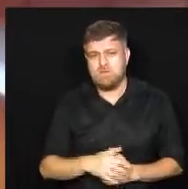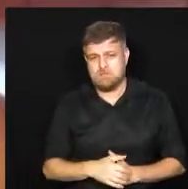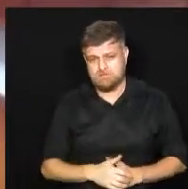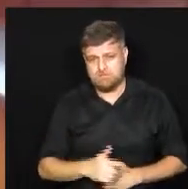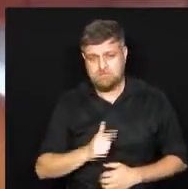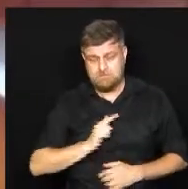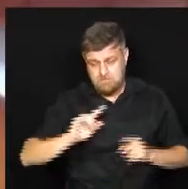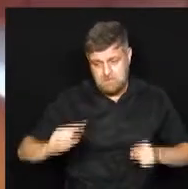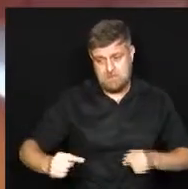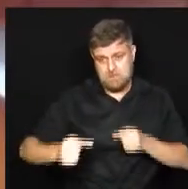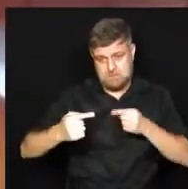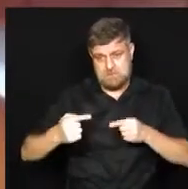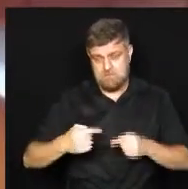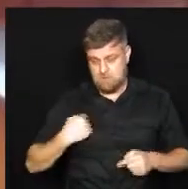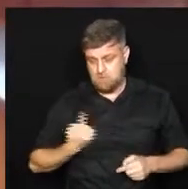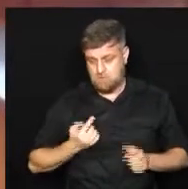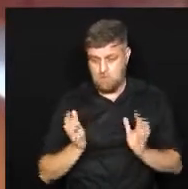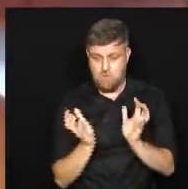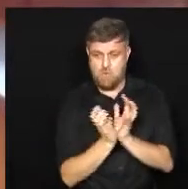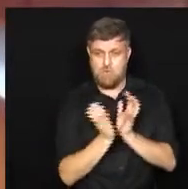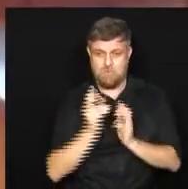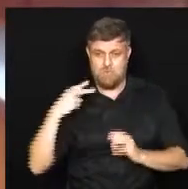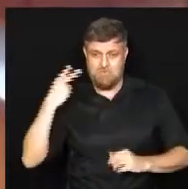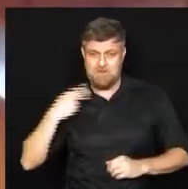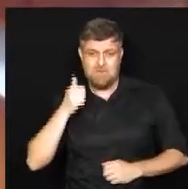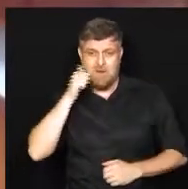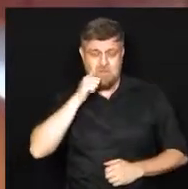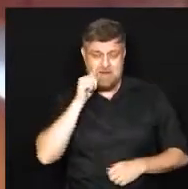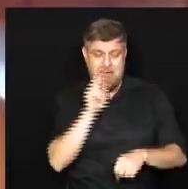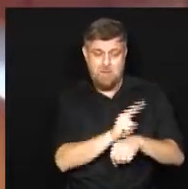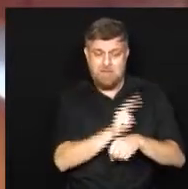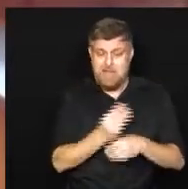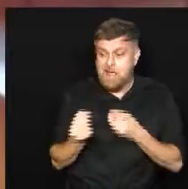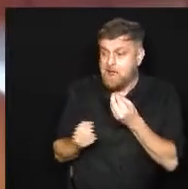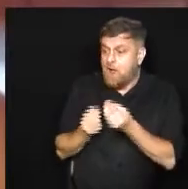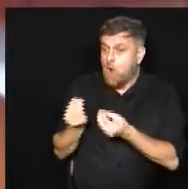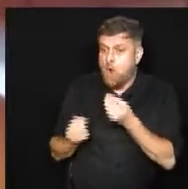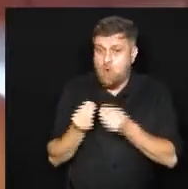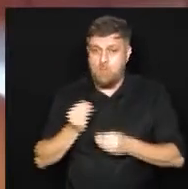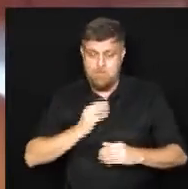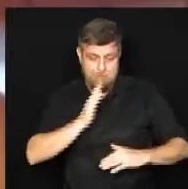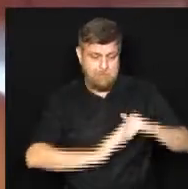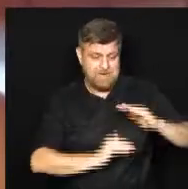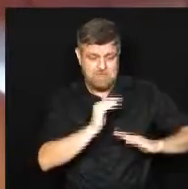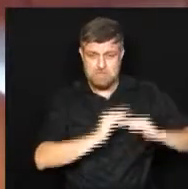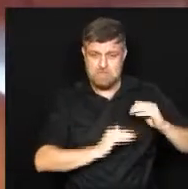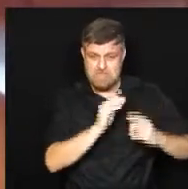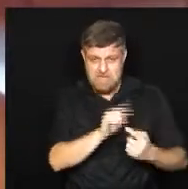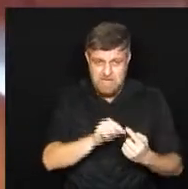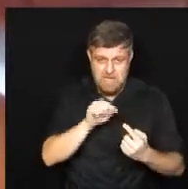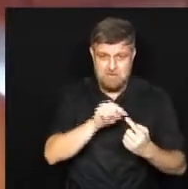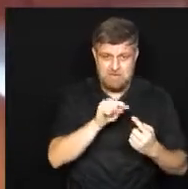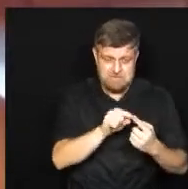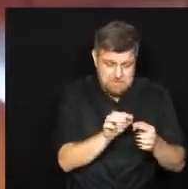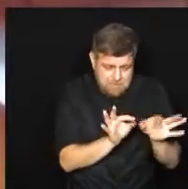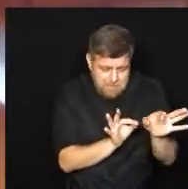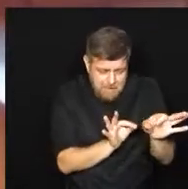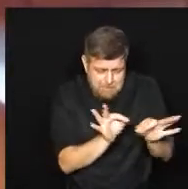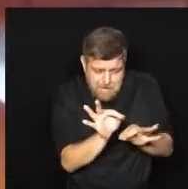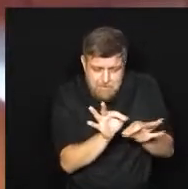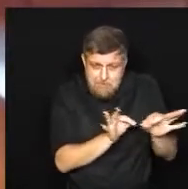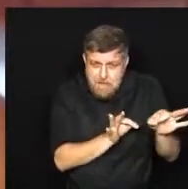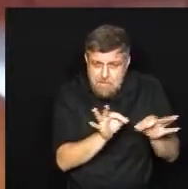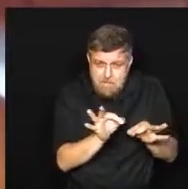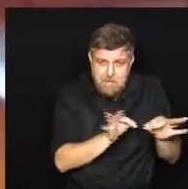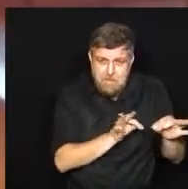como desafio para a Comissão da Mulher era buscar atuar no sentido da montagem